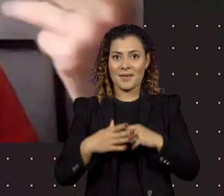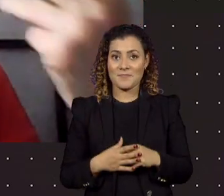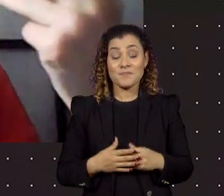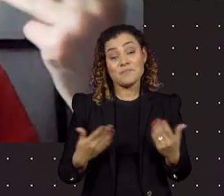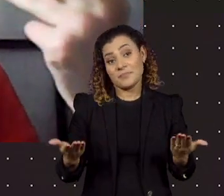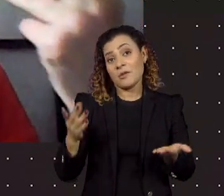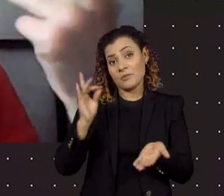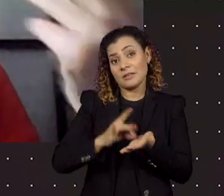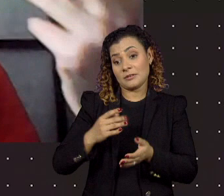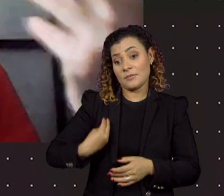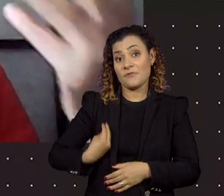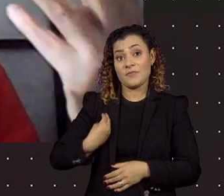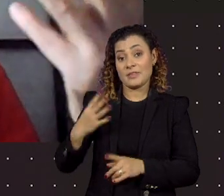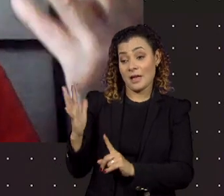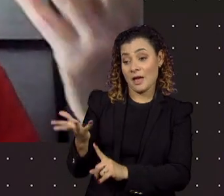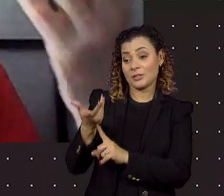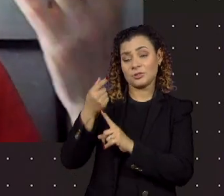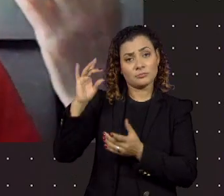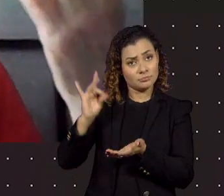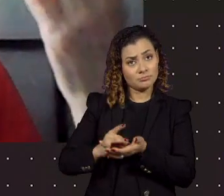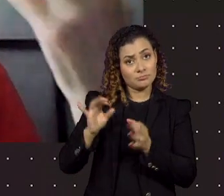na vida da gente, como artista,